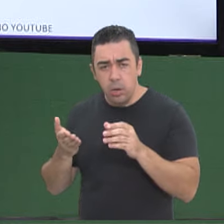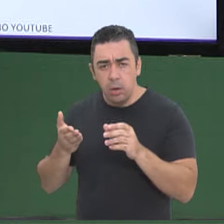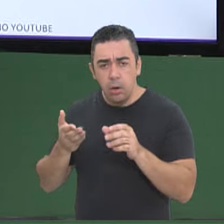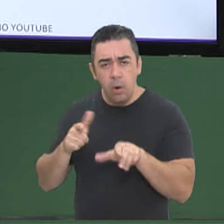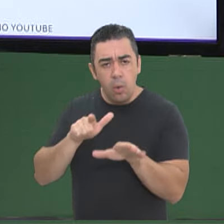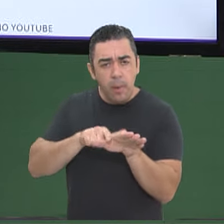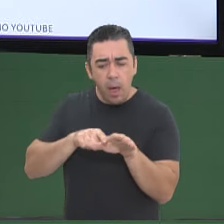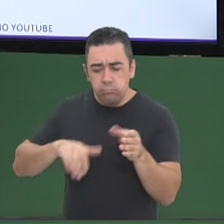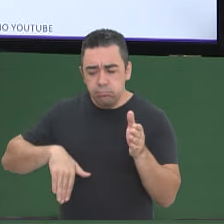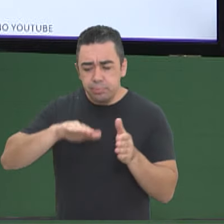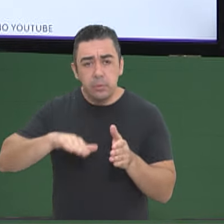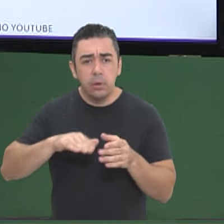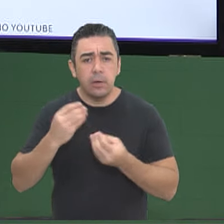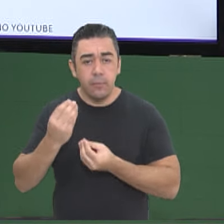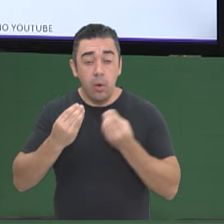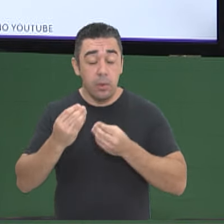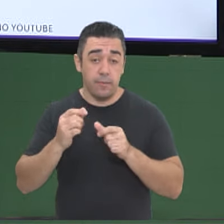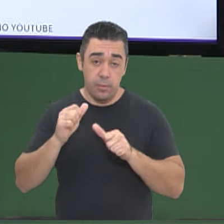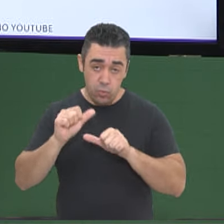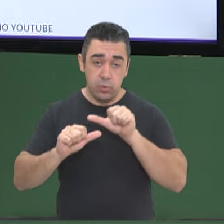mais